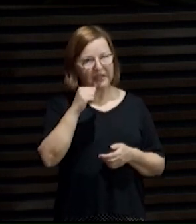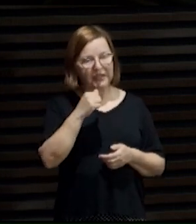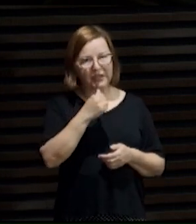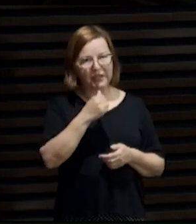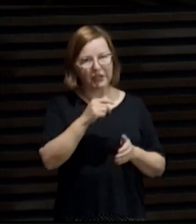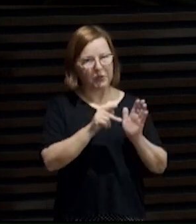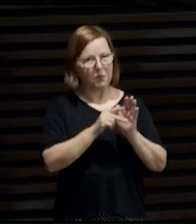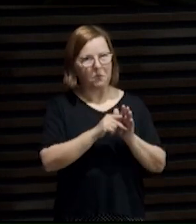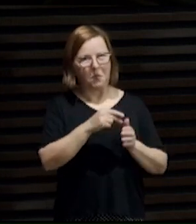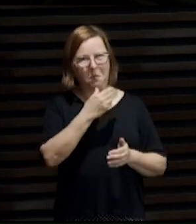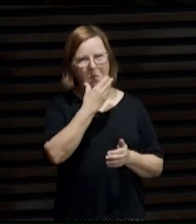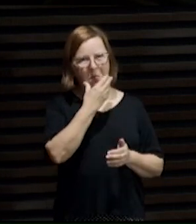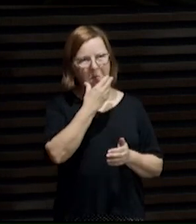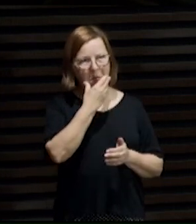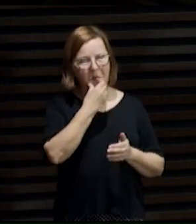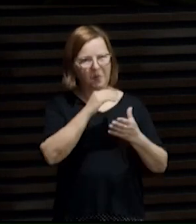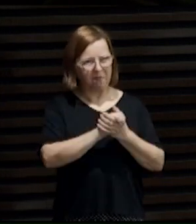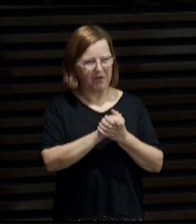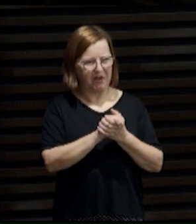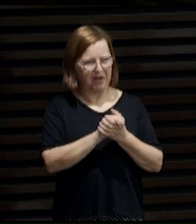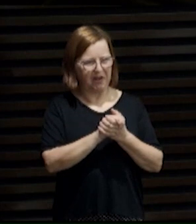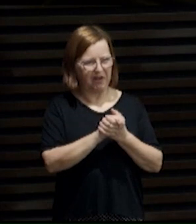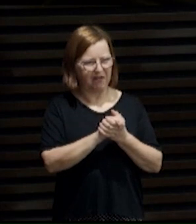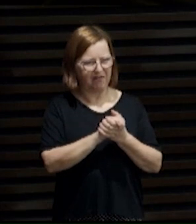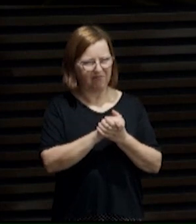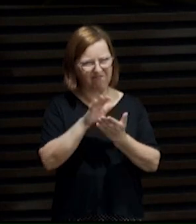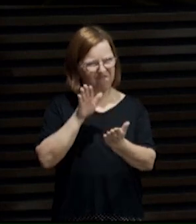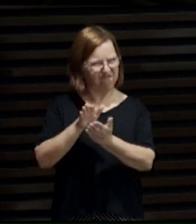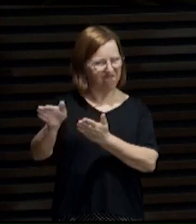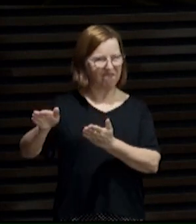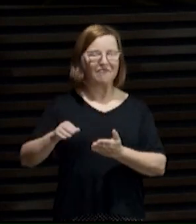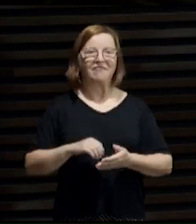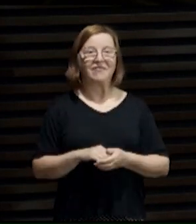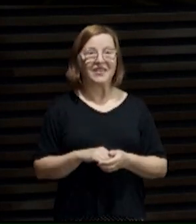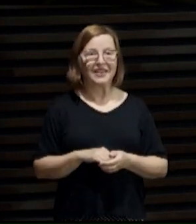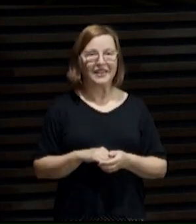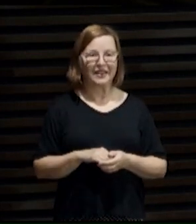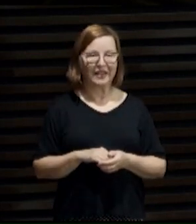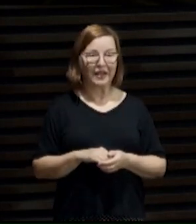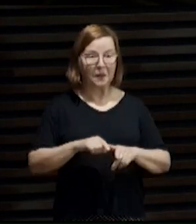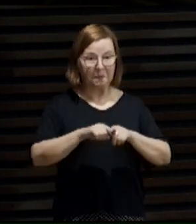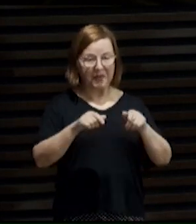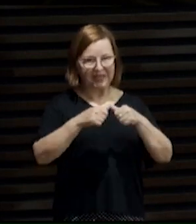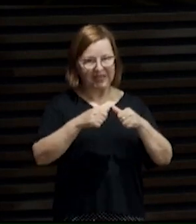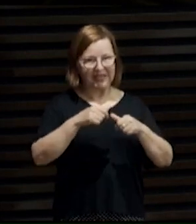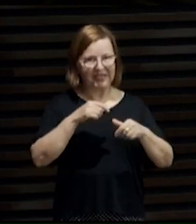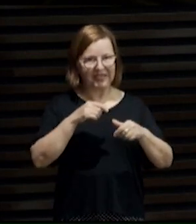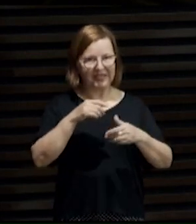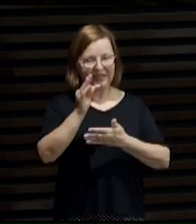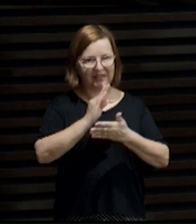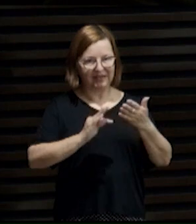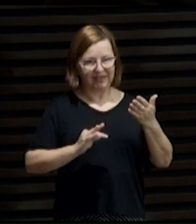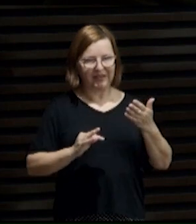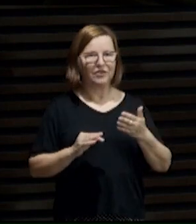muitos caminhos, mas que permaneceram firmes na fé, devem estar cientes que este texto, irmãs, fala também para